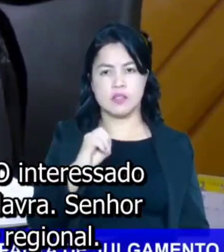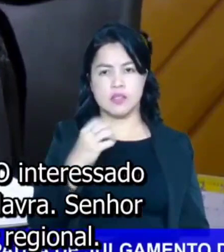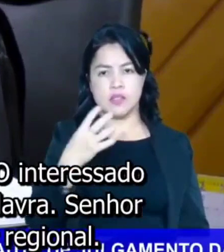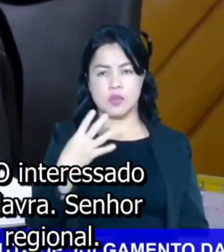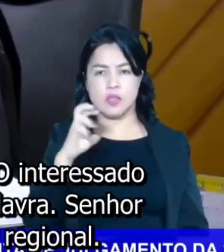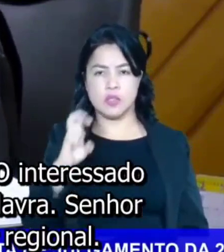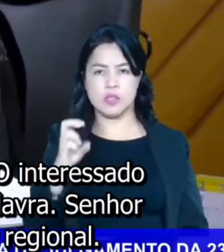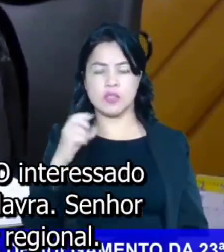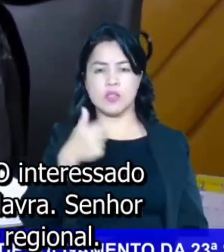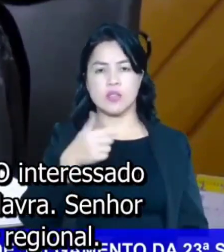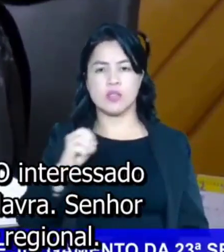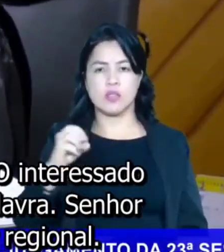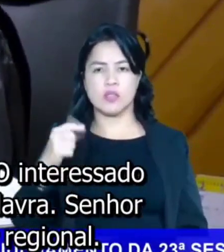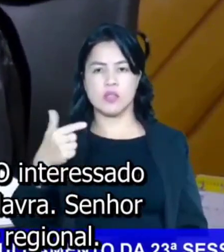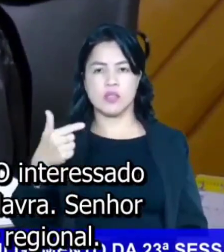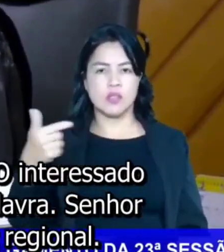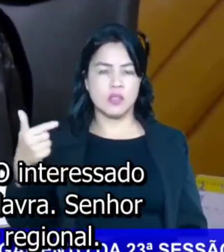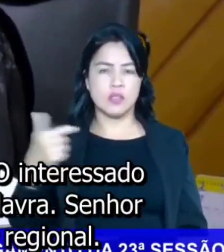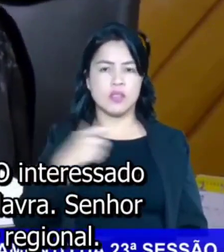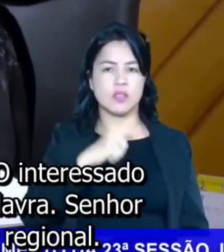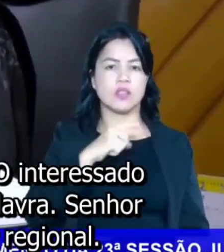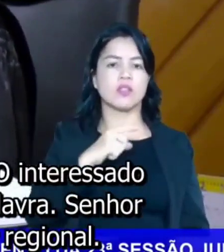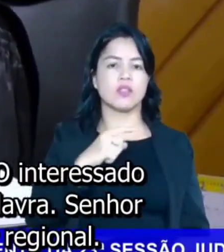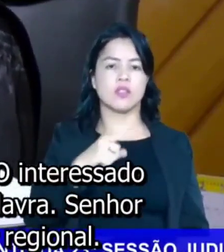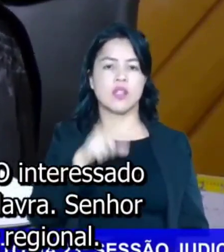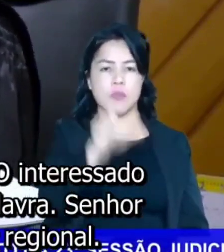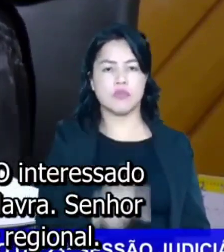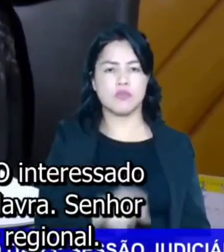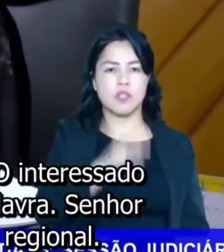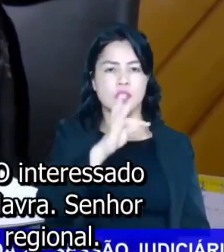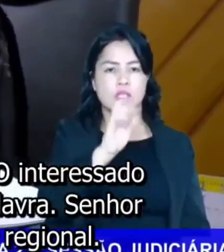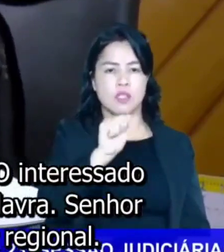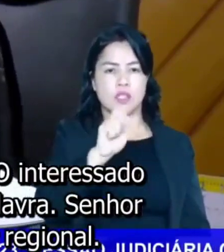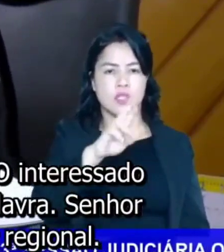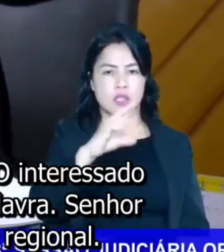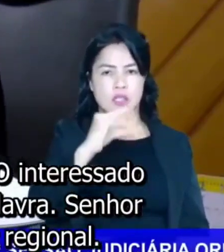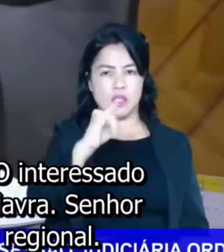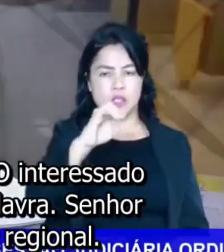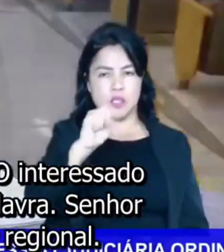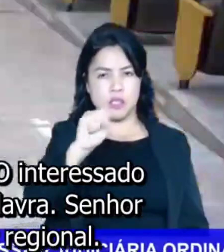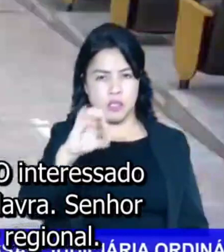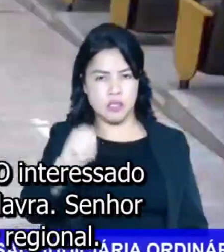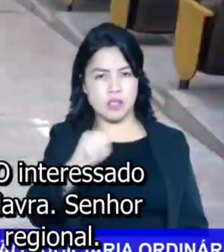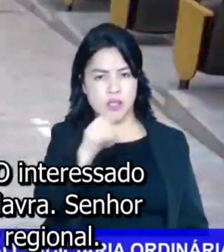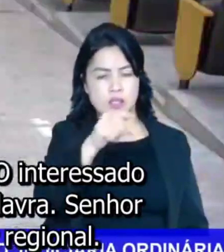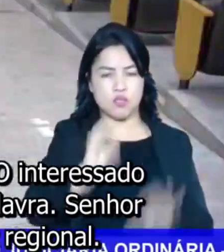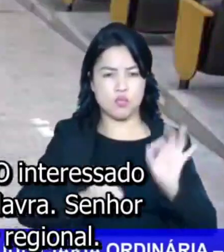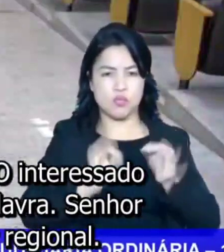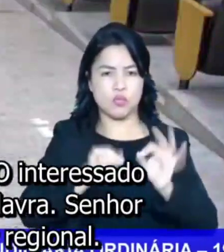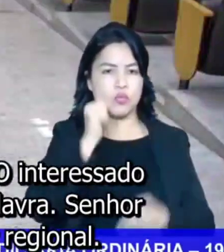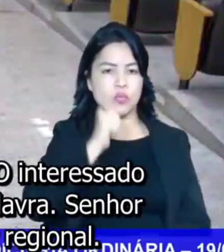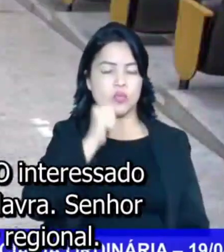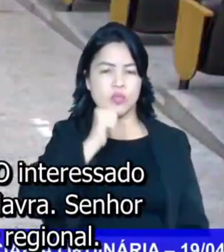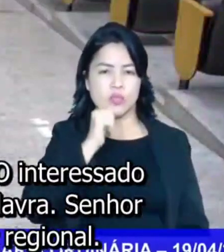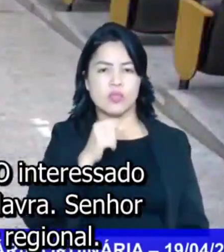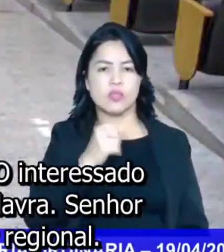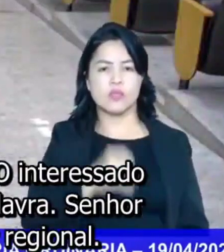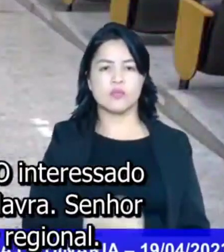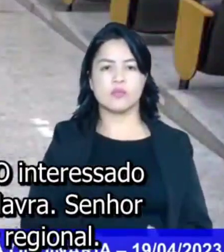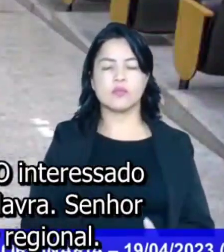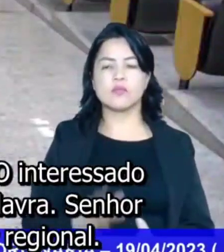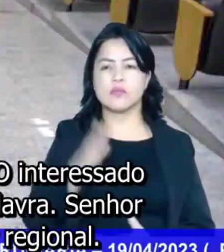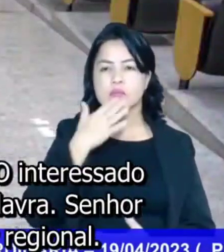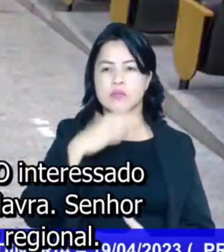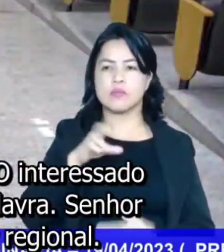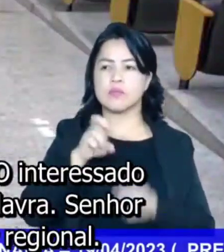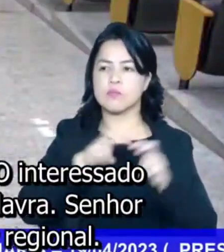2022, o interessado é Tarciso Vilhena de Souza. A juíza Paola com a palavra. Imagem ampla do plenário. Eminentes